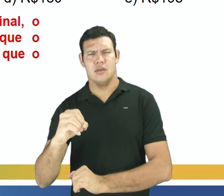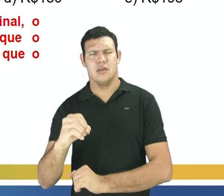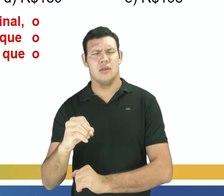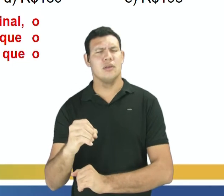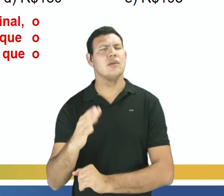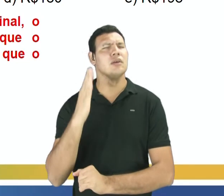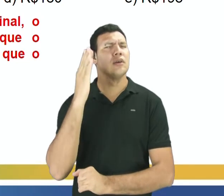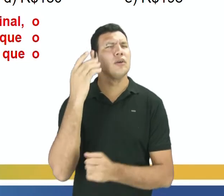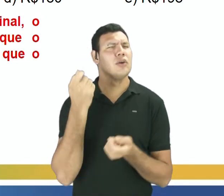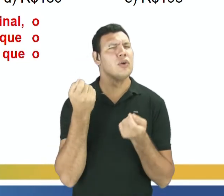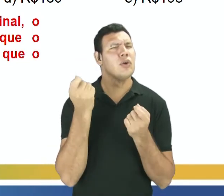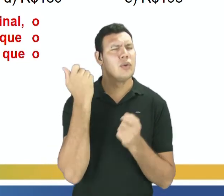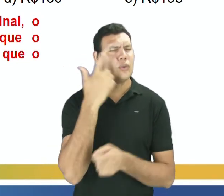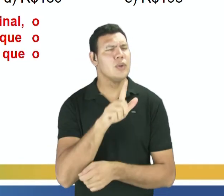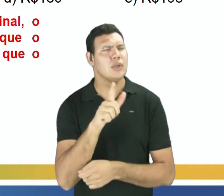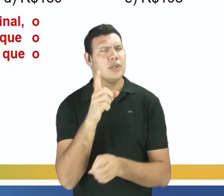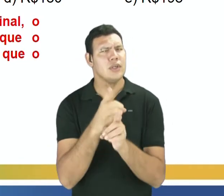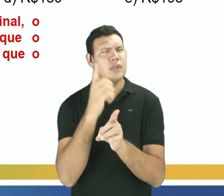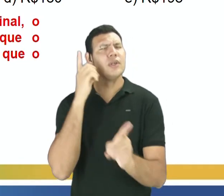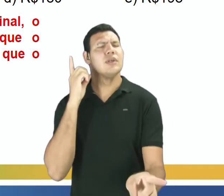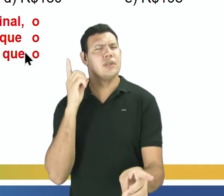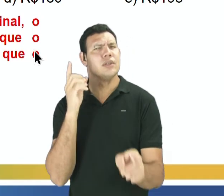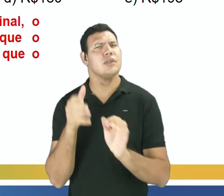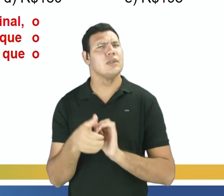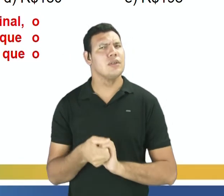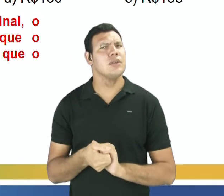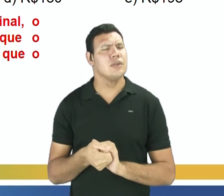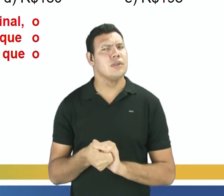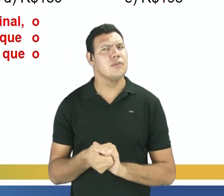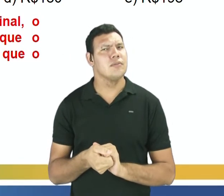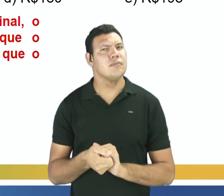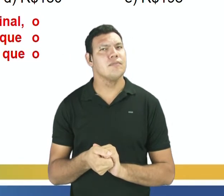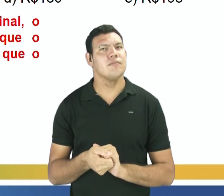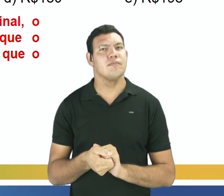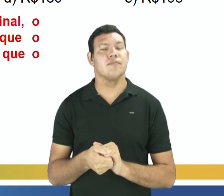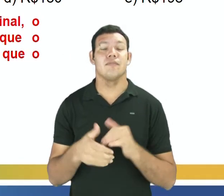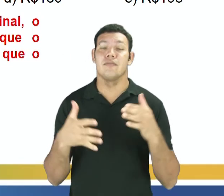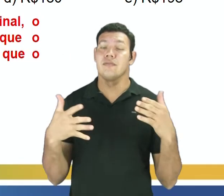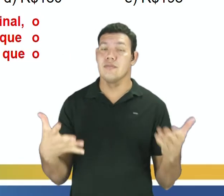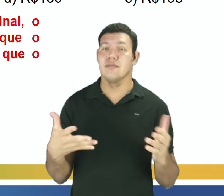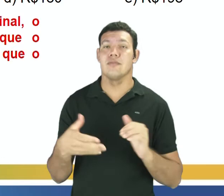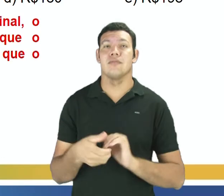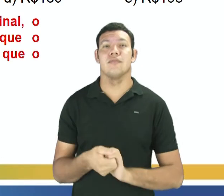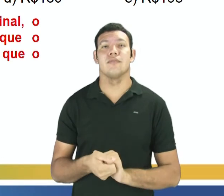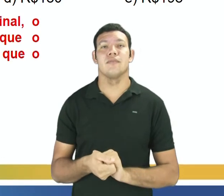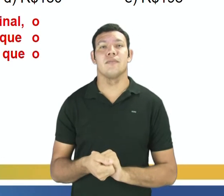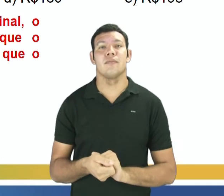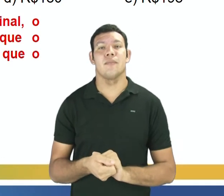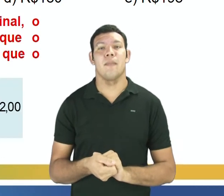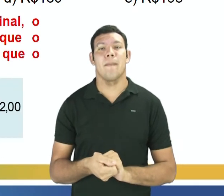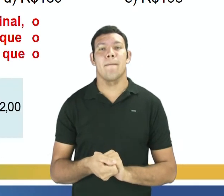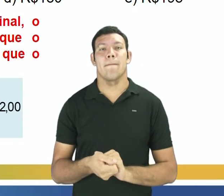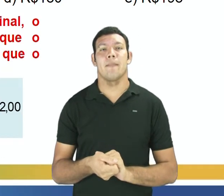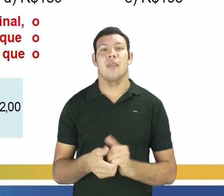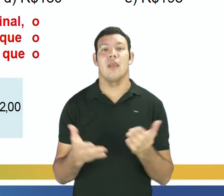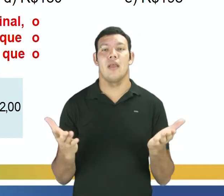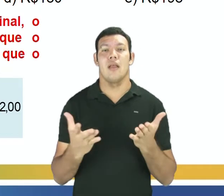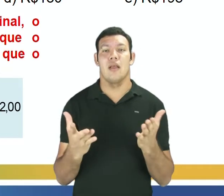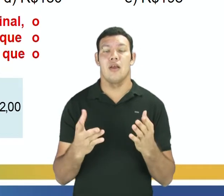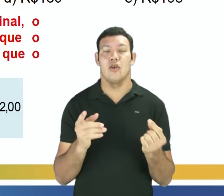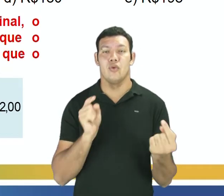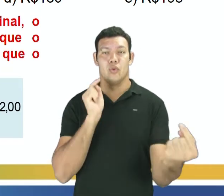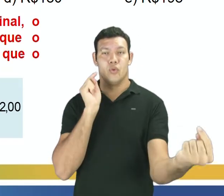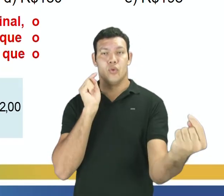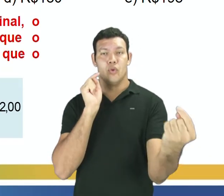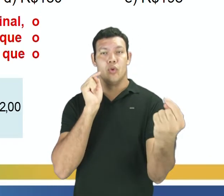ganharia proporcionalmente por esses R$ 390? Assim, podemos então montar uma relação